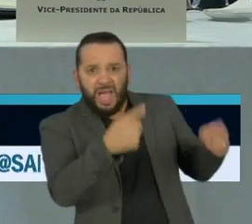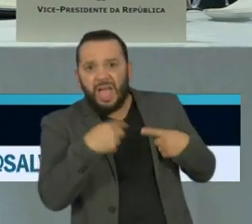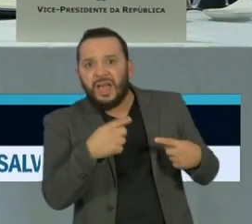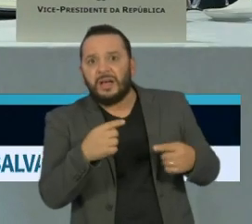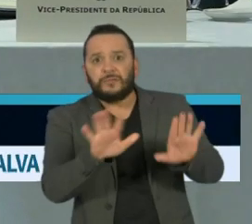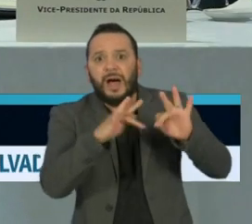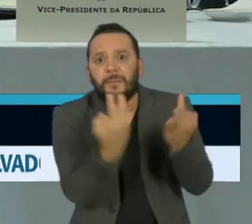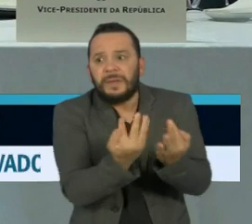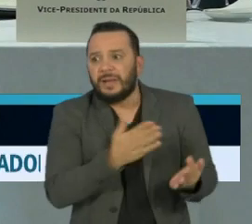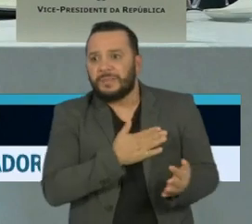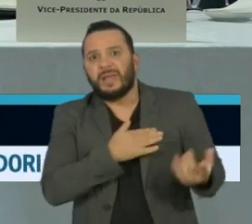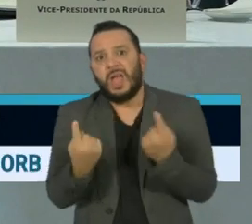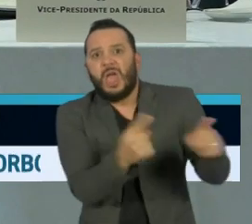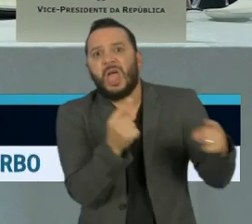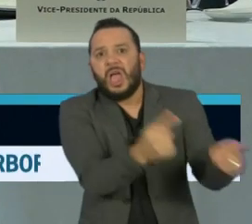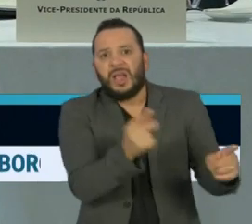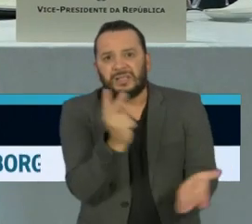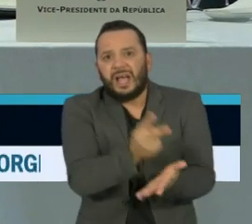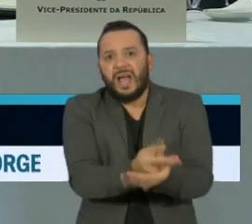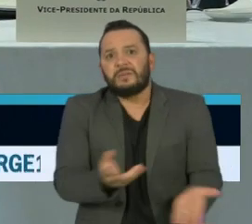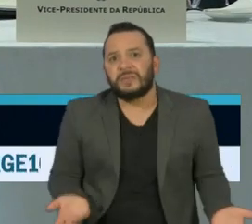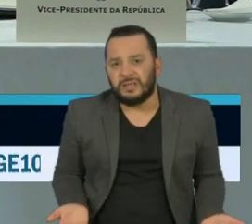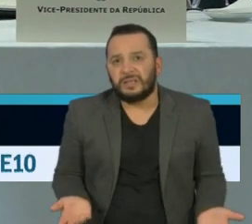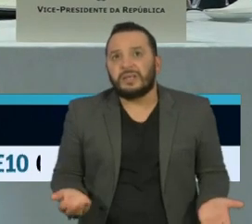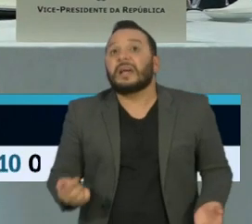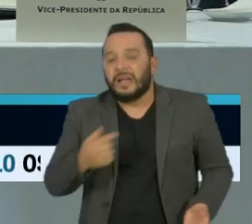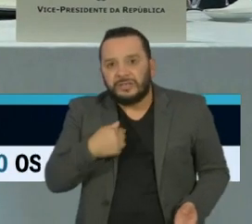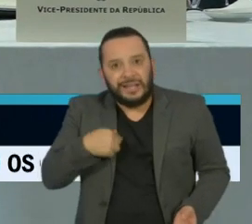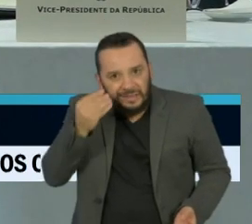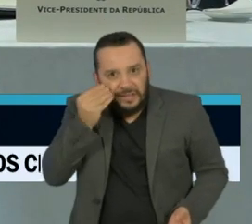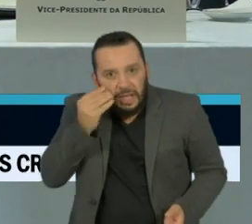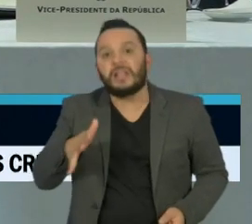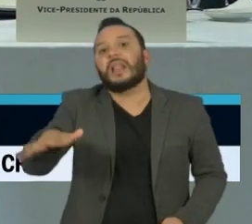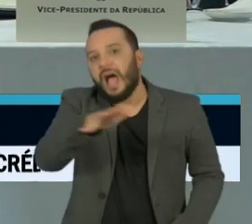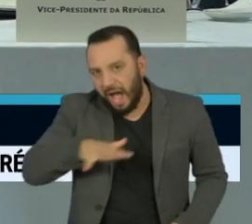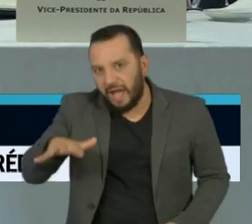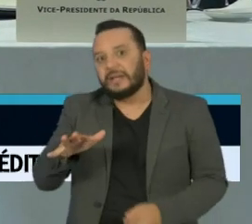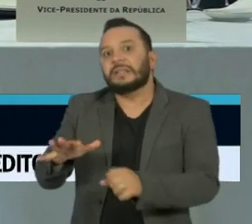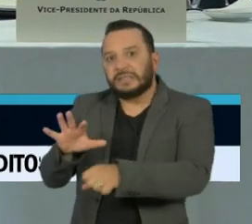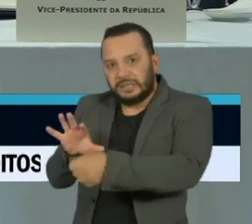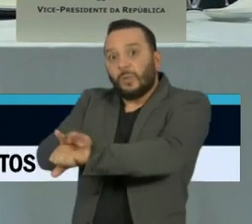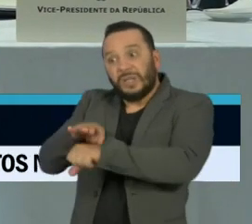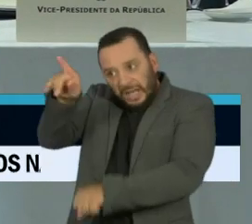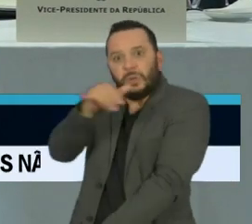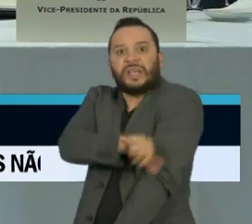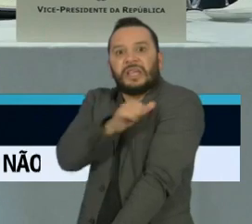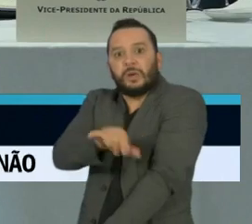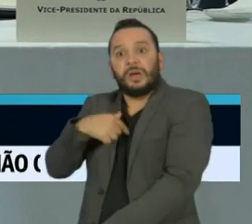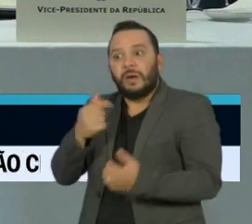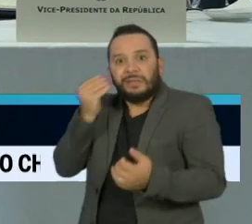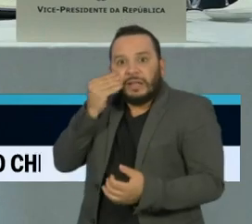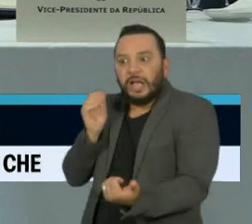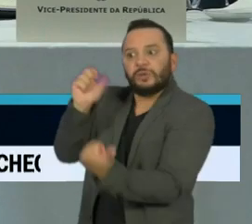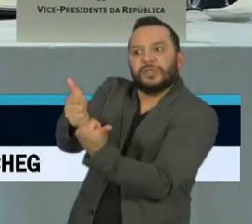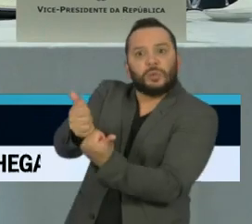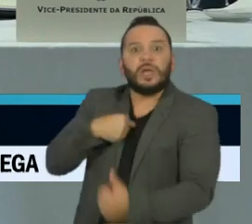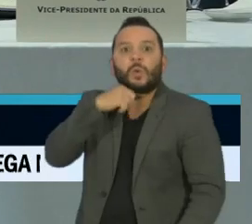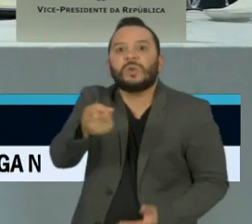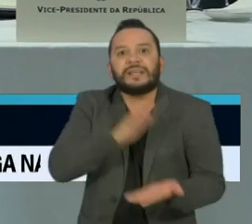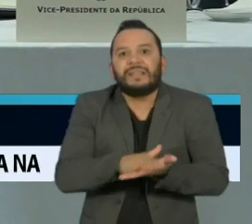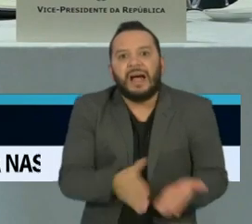família eu já tentei trocar a gente dá segurança nossa janeiro oficialmente que não consegui